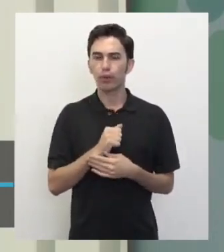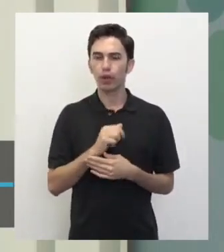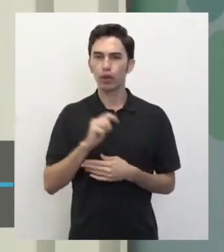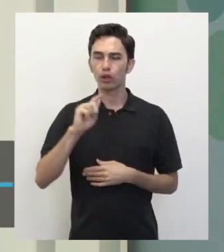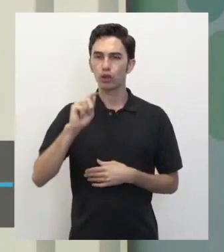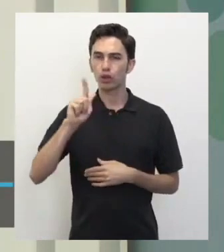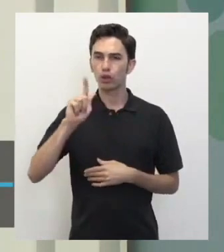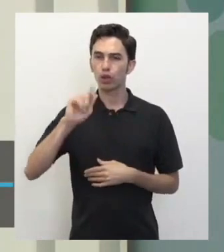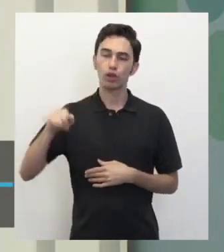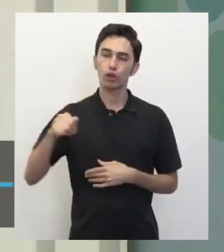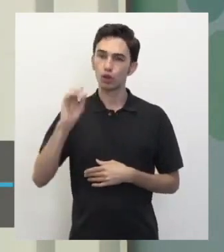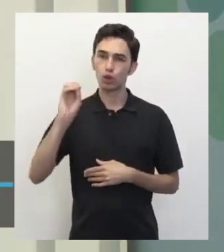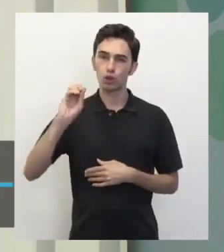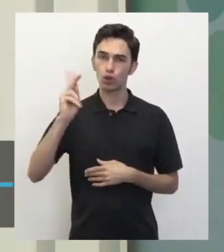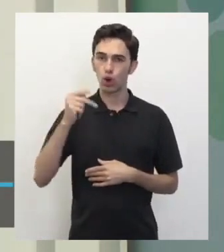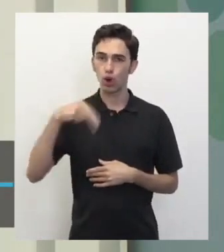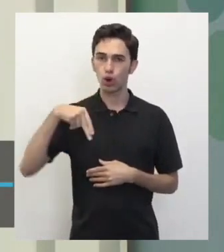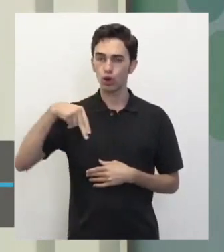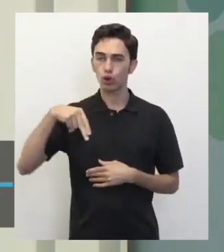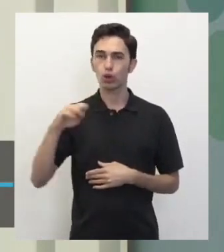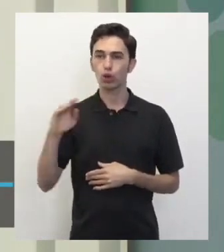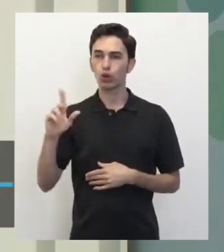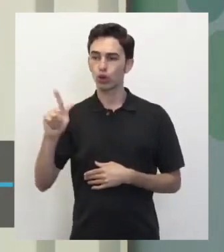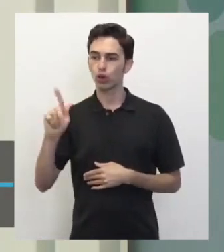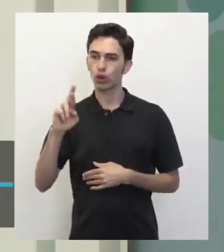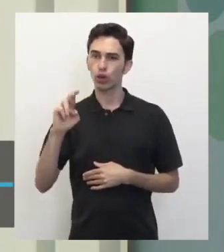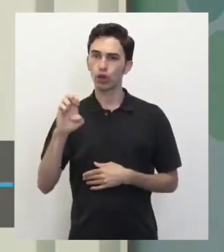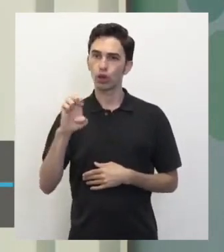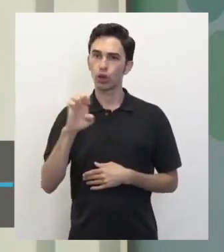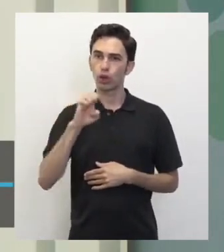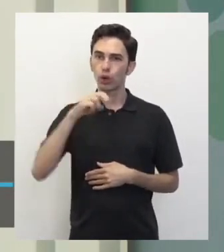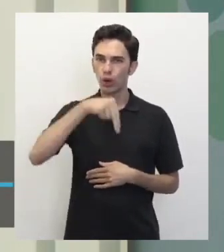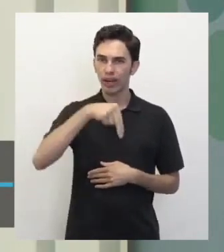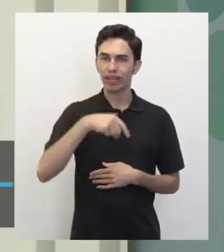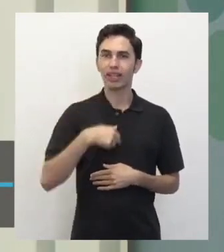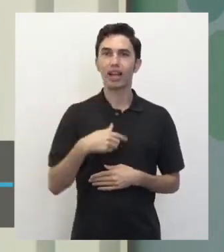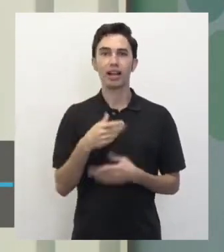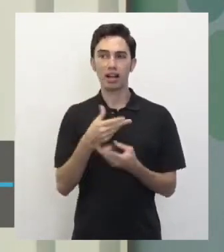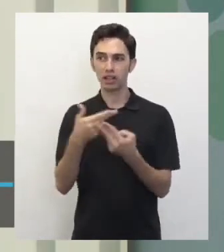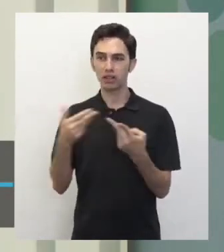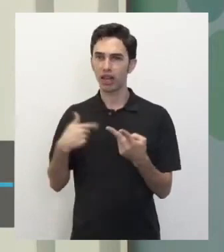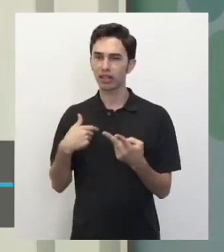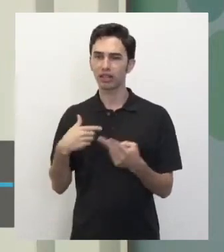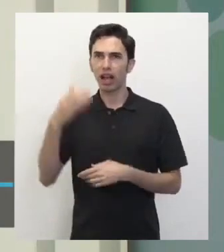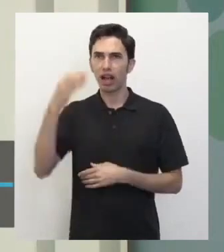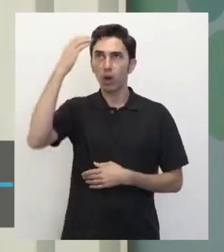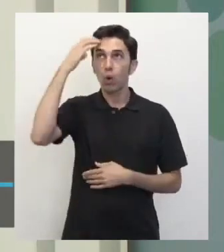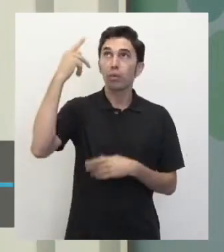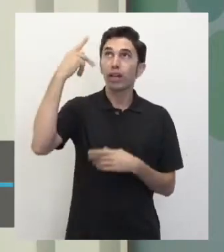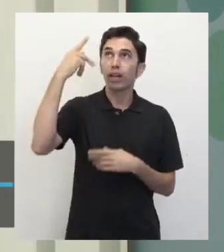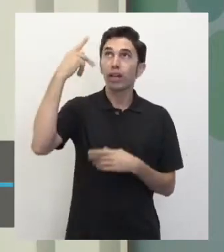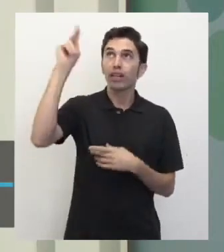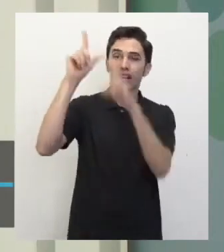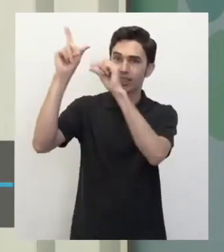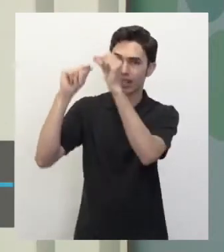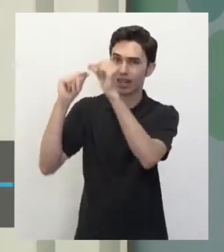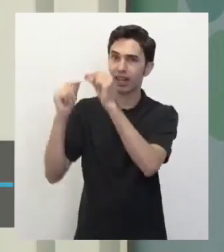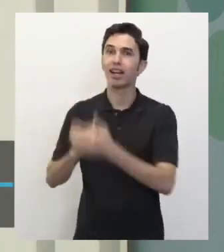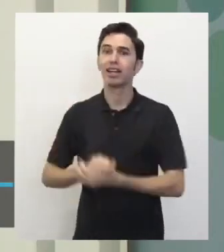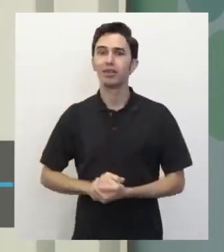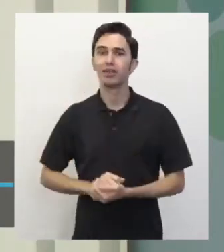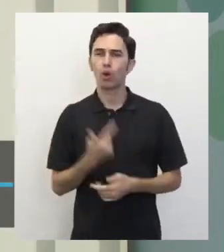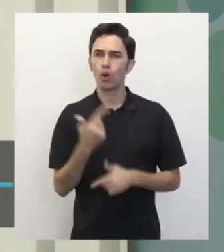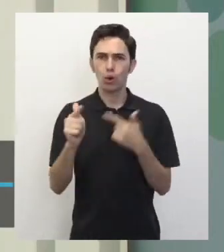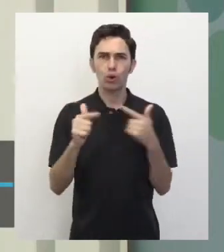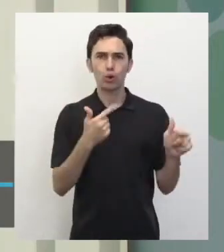Green. Qualquer livro do John Green indicaram, né? A Culpa das Estrelas, indicaram um outro que, nossa, agora me foge a memória,